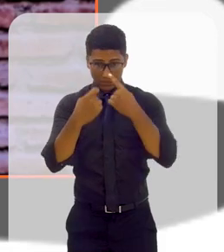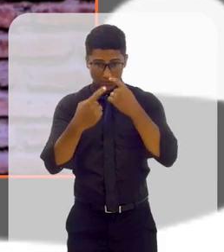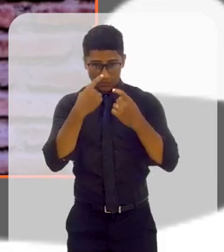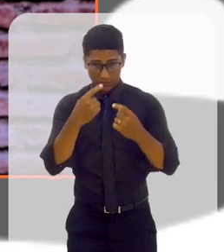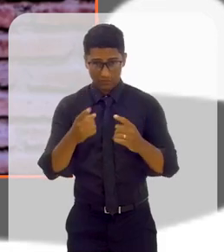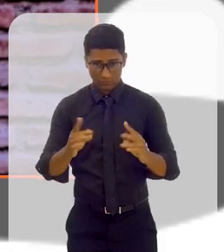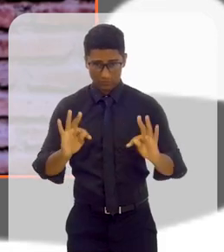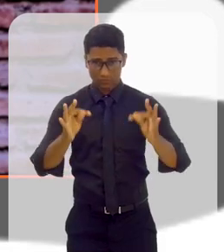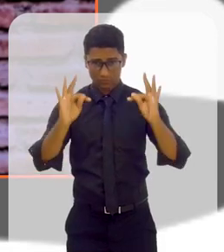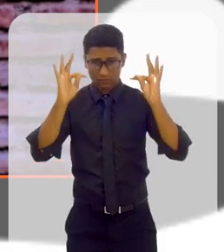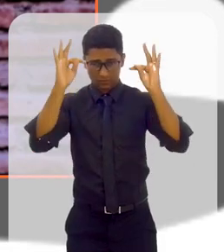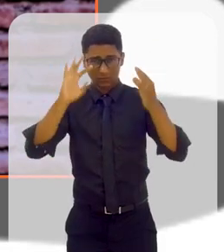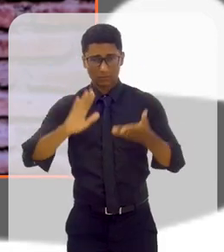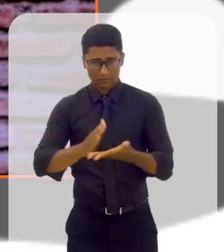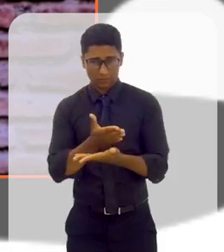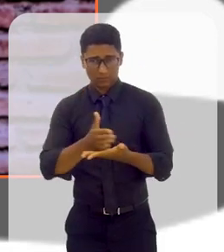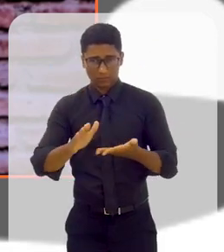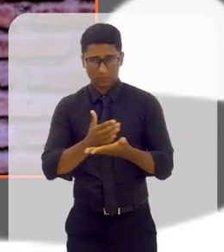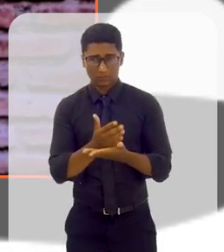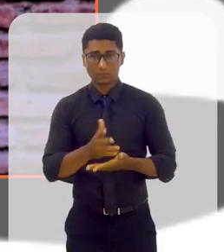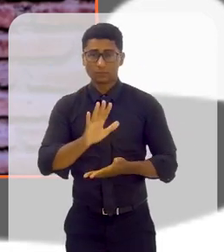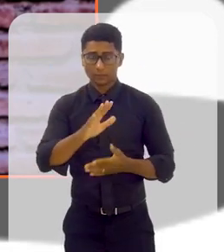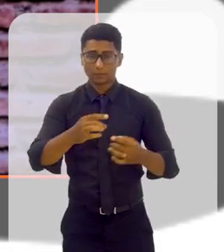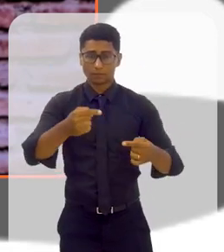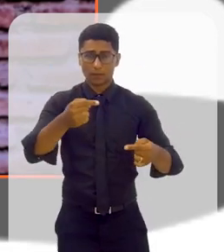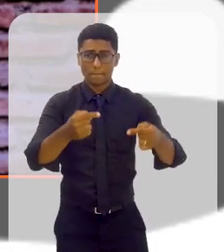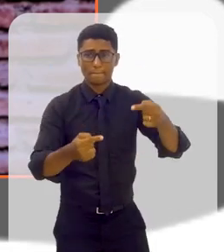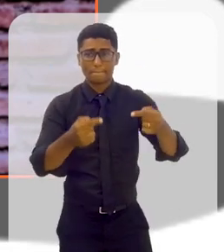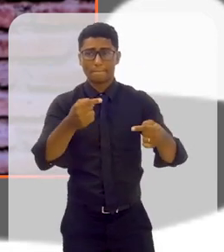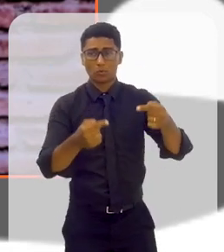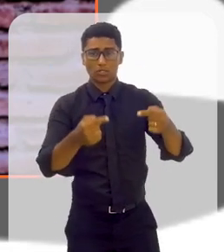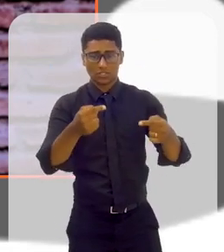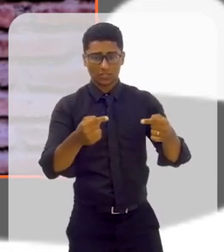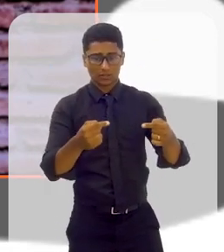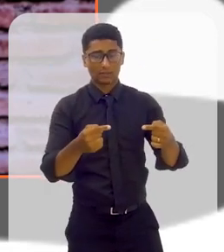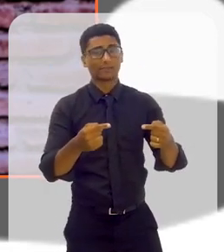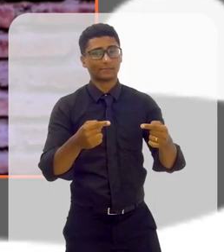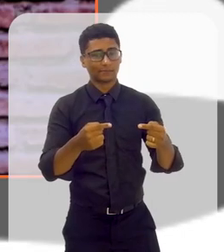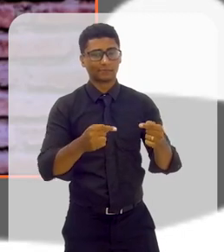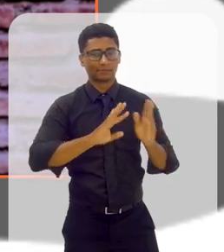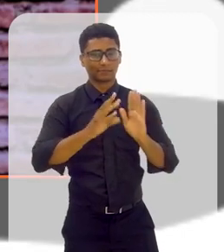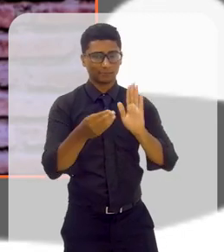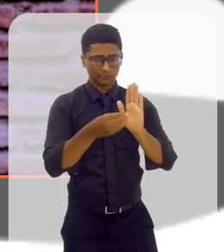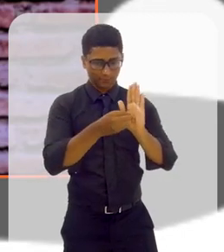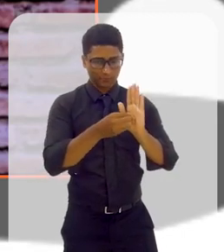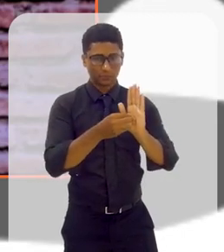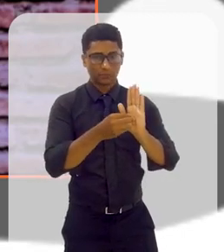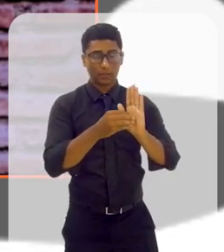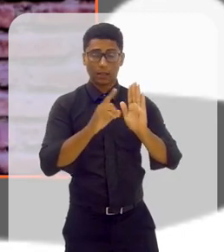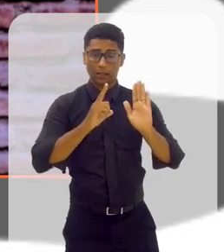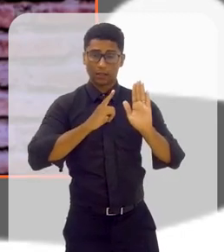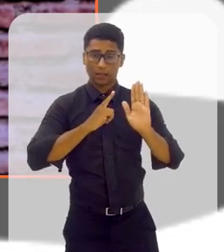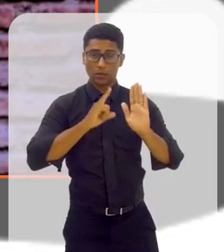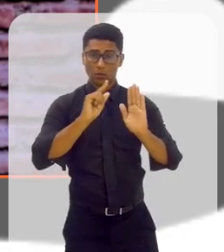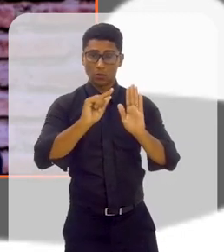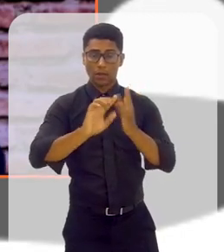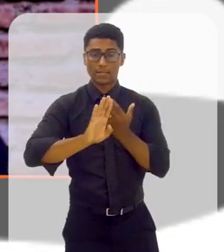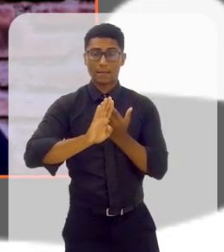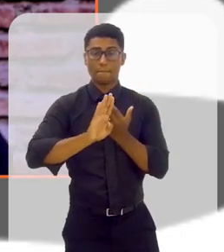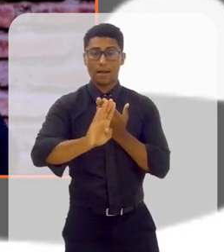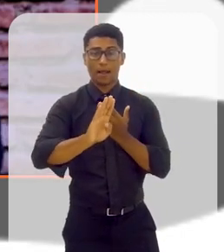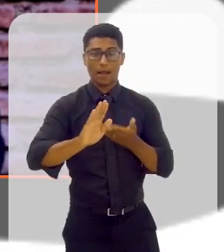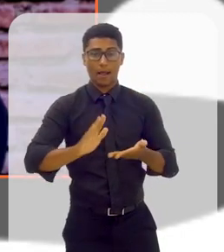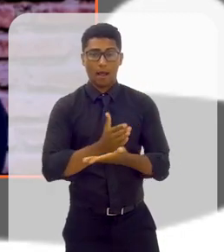O lixo eletrônico, mas a política, de forma bastante inteligente, separa alguns